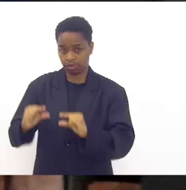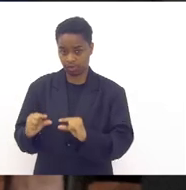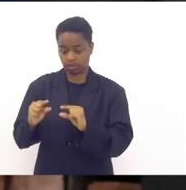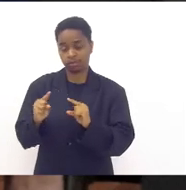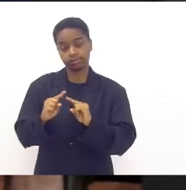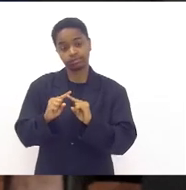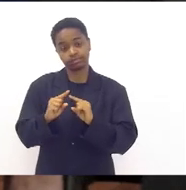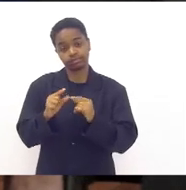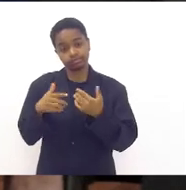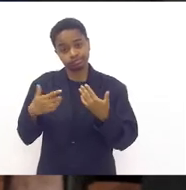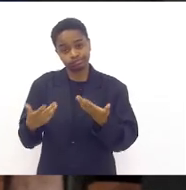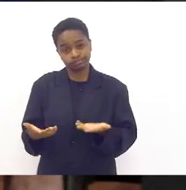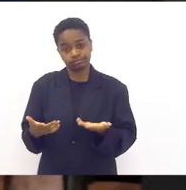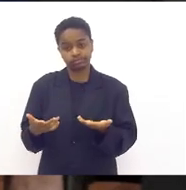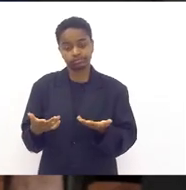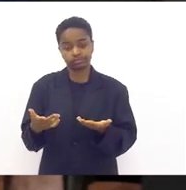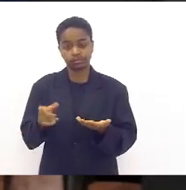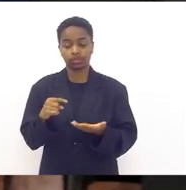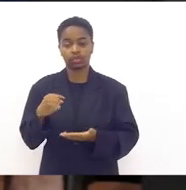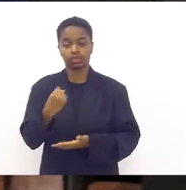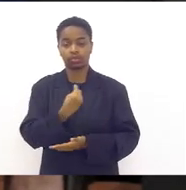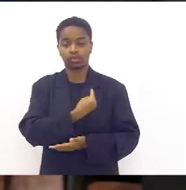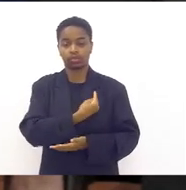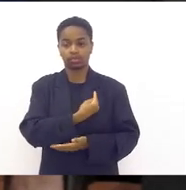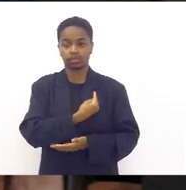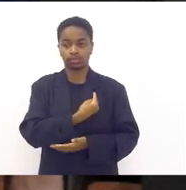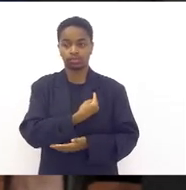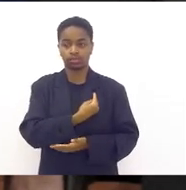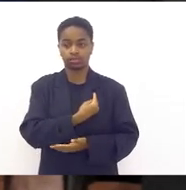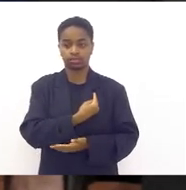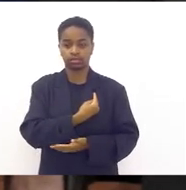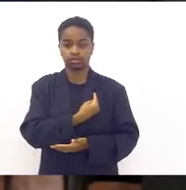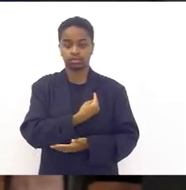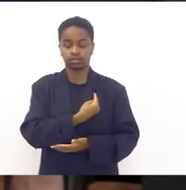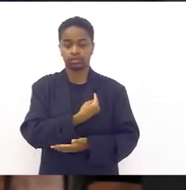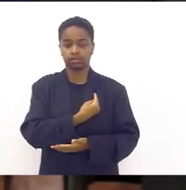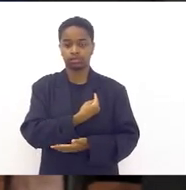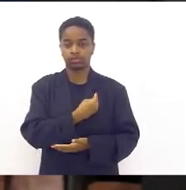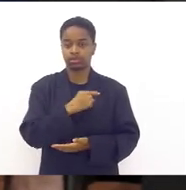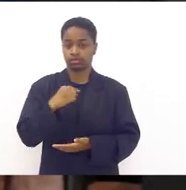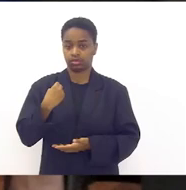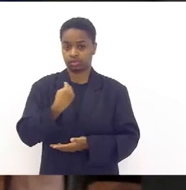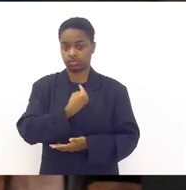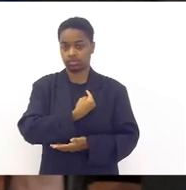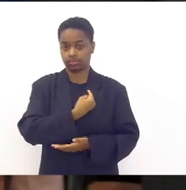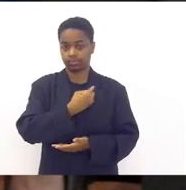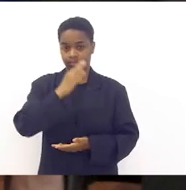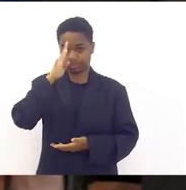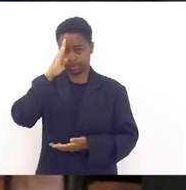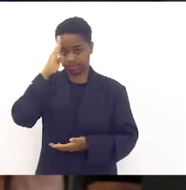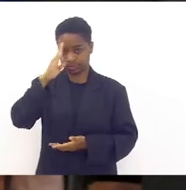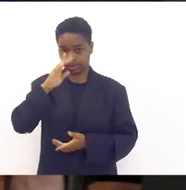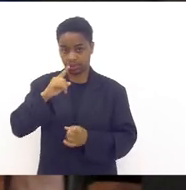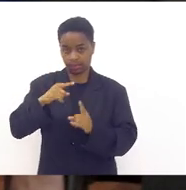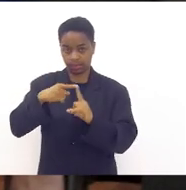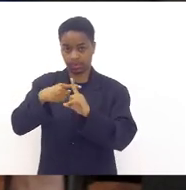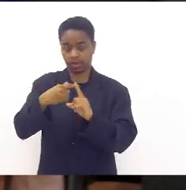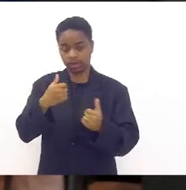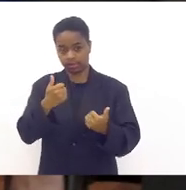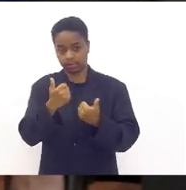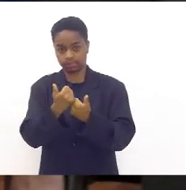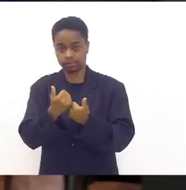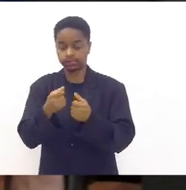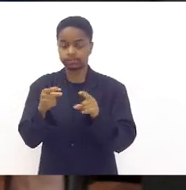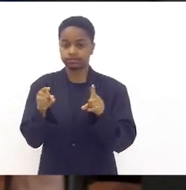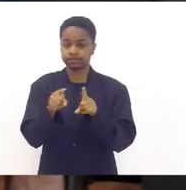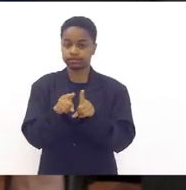consequência, nós somos... Tende a ser o maior beneficiado. Tendemos a ser o maior beneficiado. Além